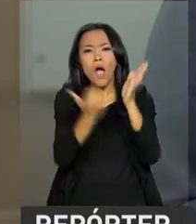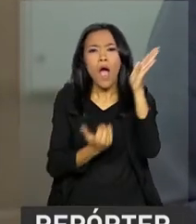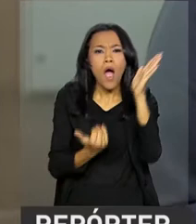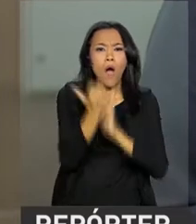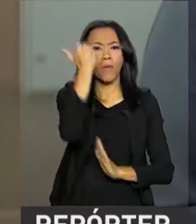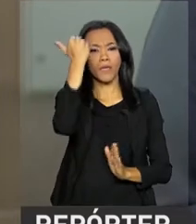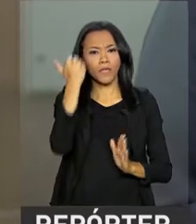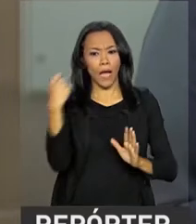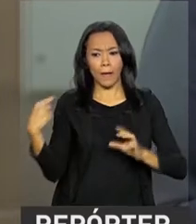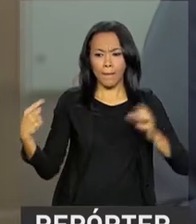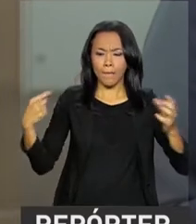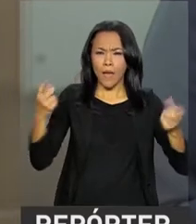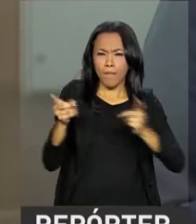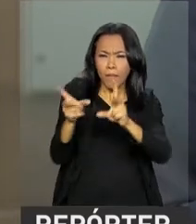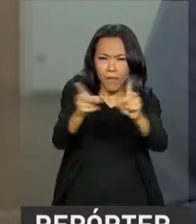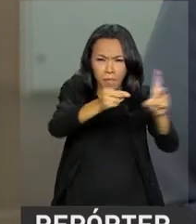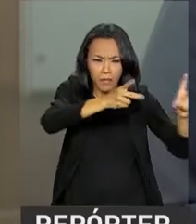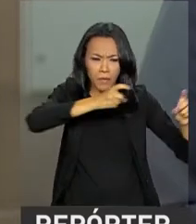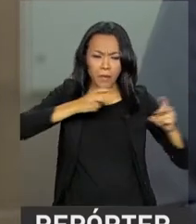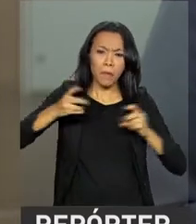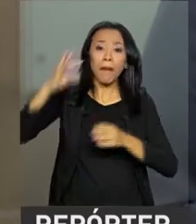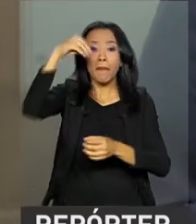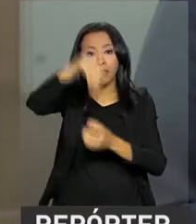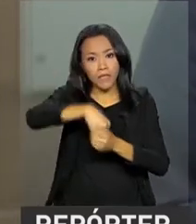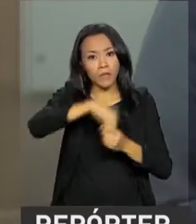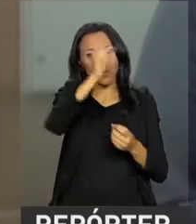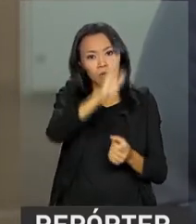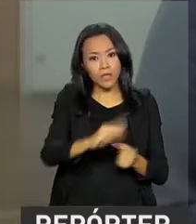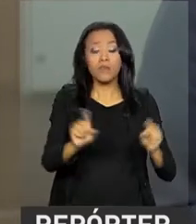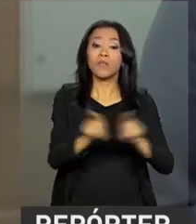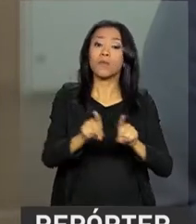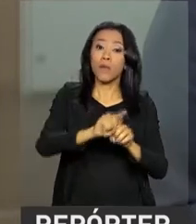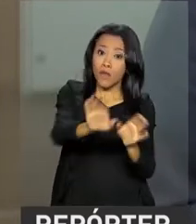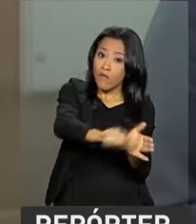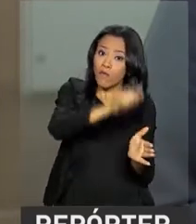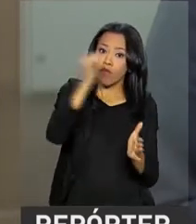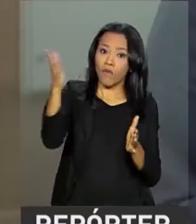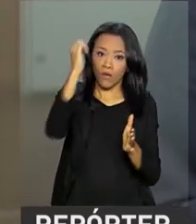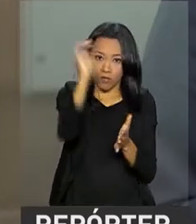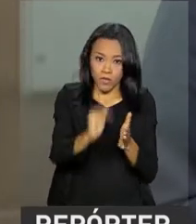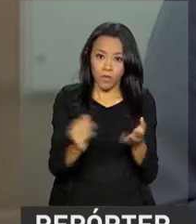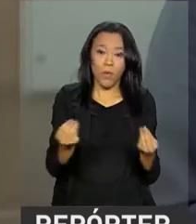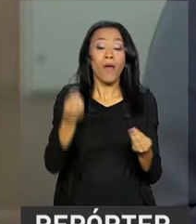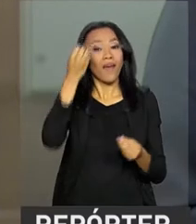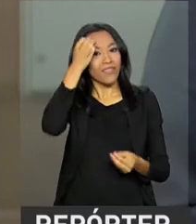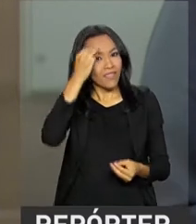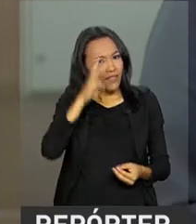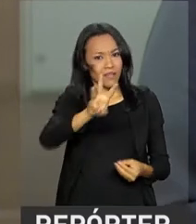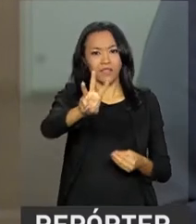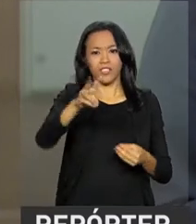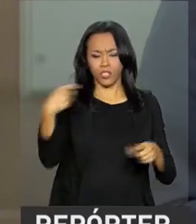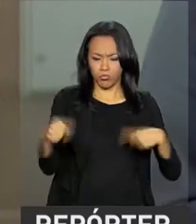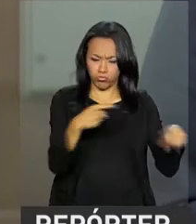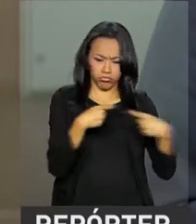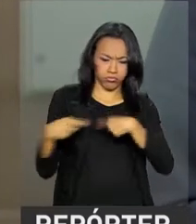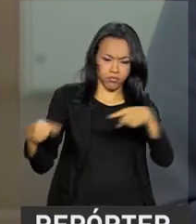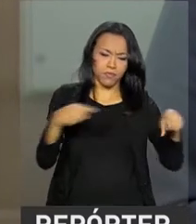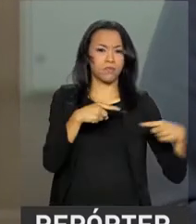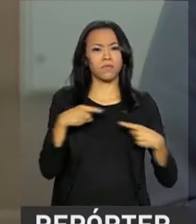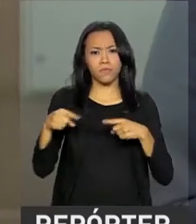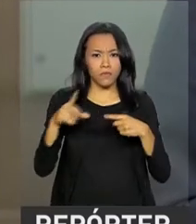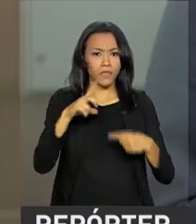empresas brasileiras tanto no mercado interno quanto no exterior são três dias de discussões que devem envolver